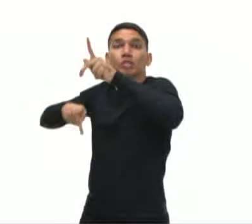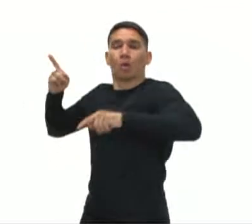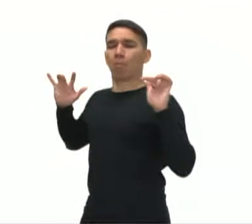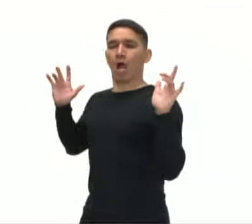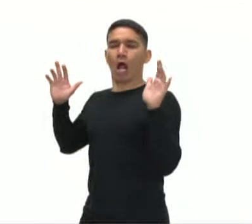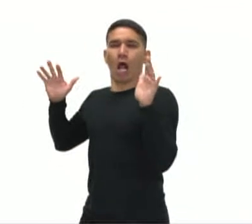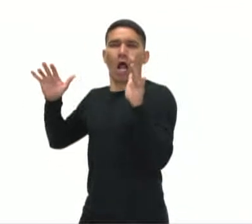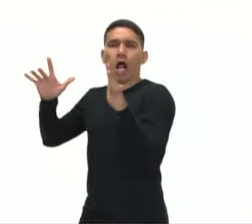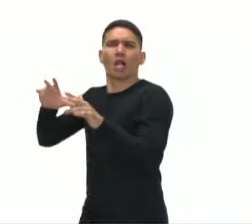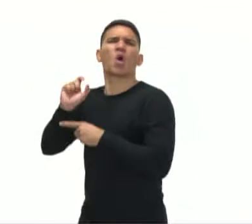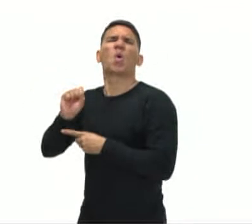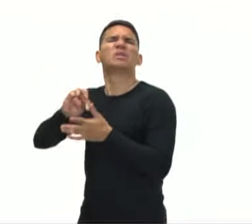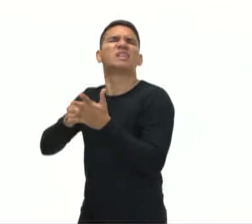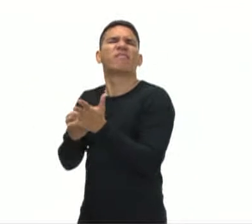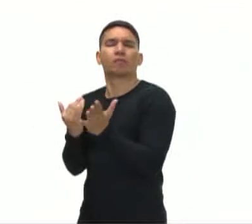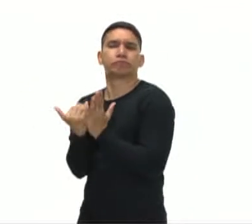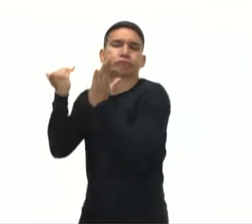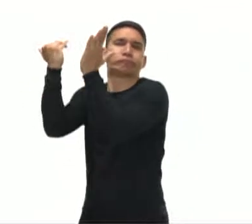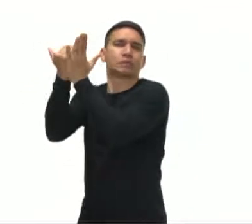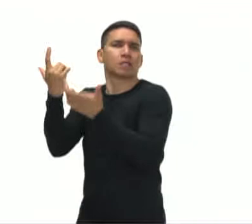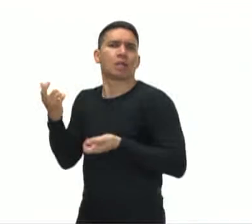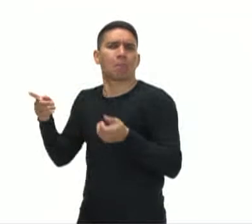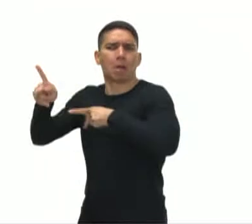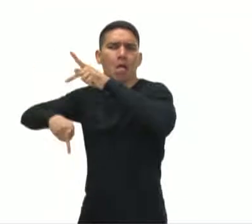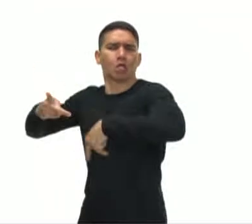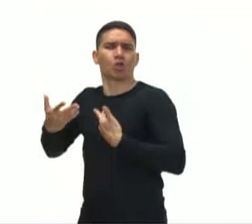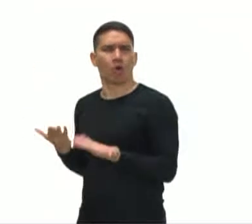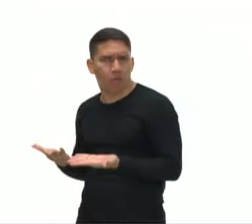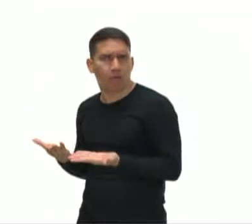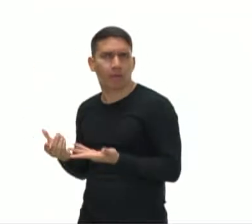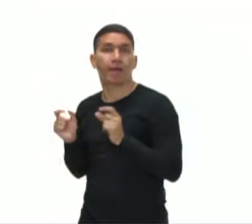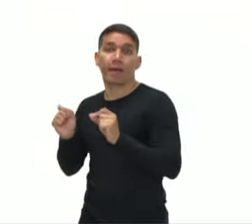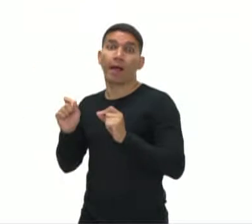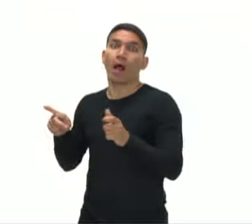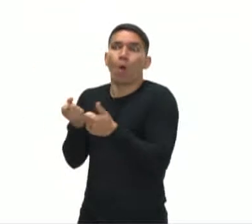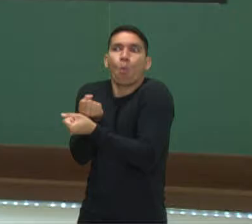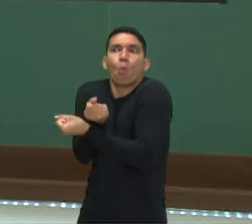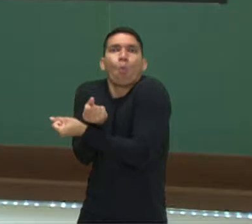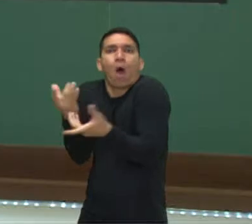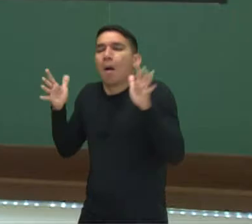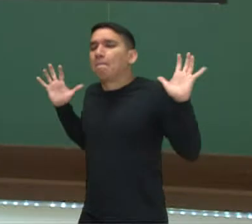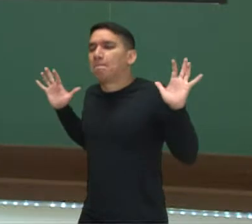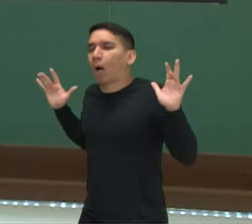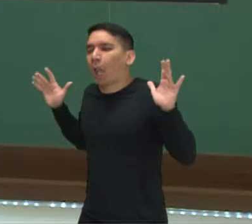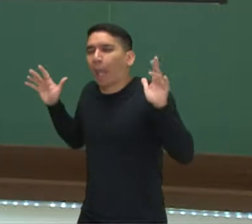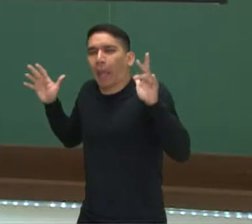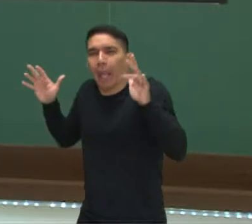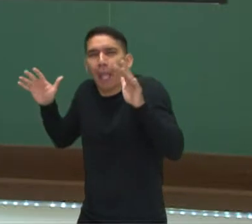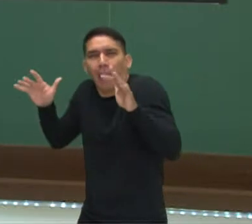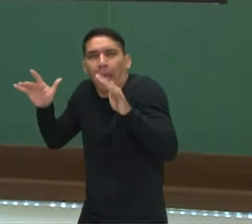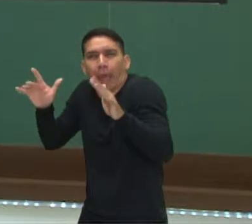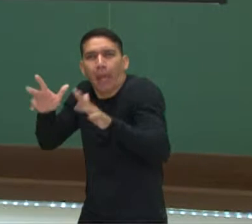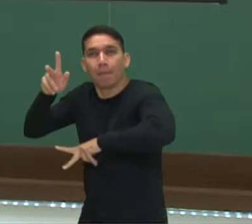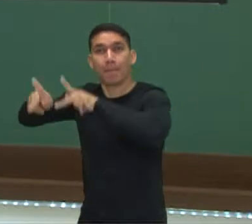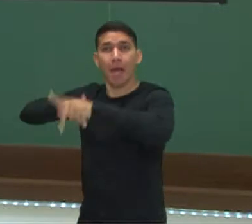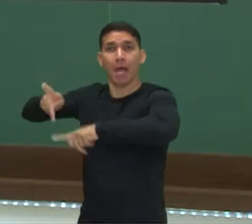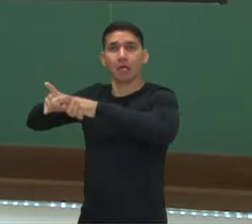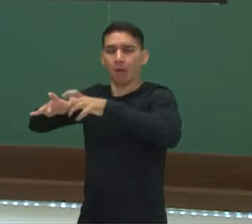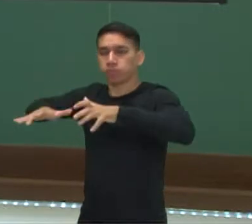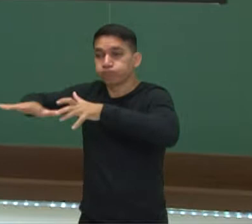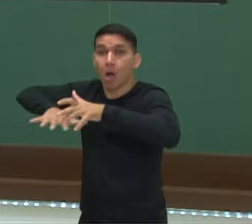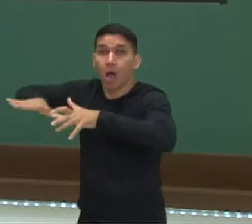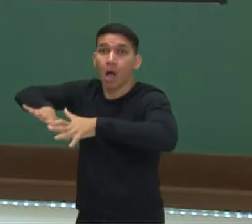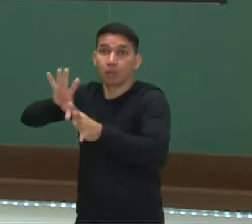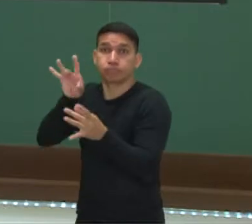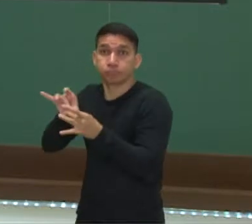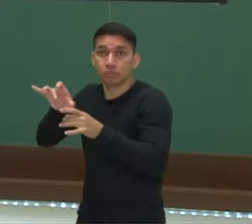populacional. O que seria esse elevado adensamento populacional? Uma grande concentração de população em uma determinada